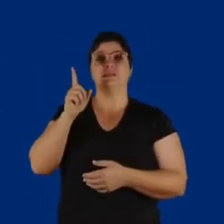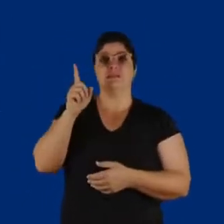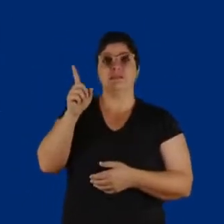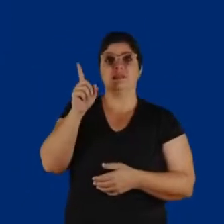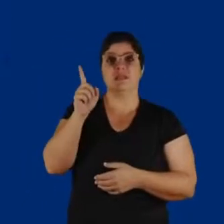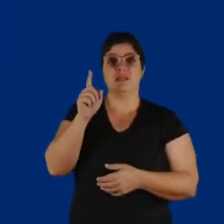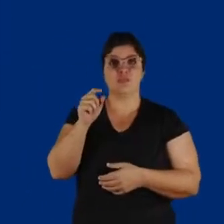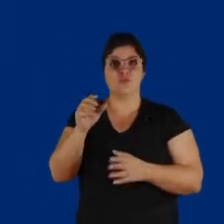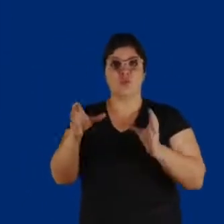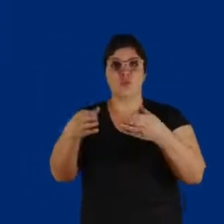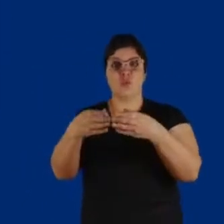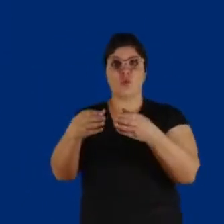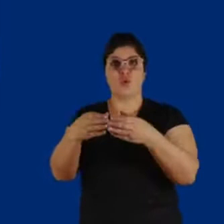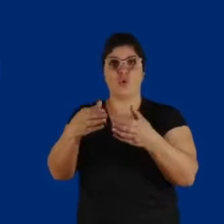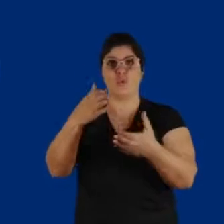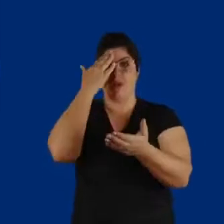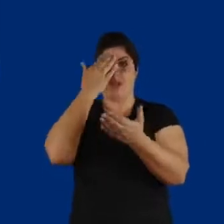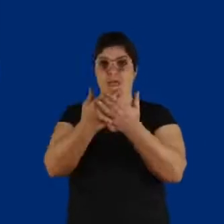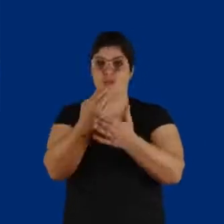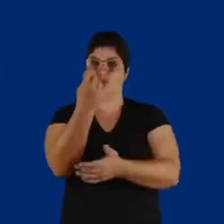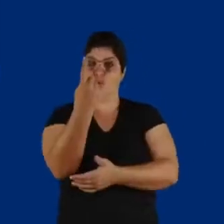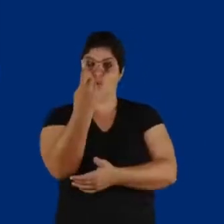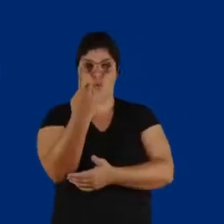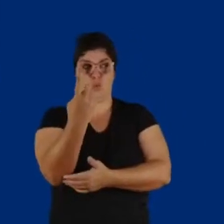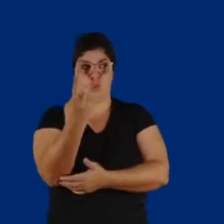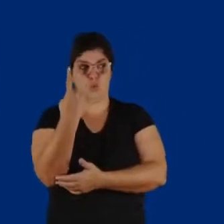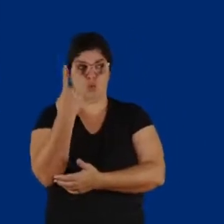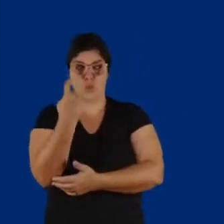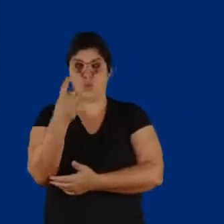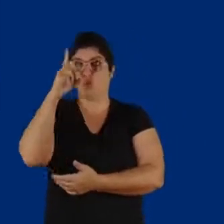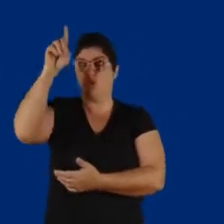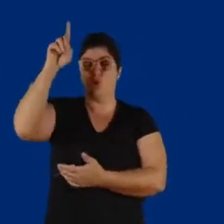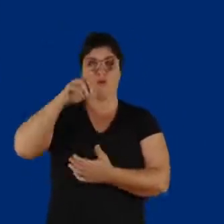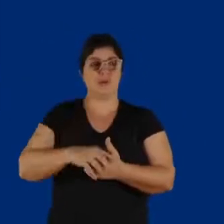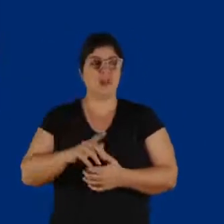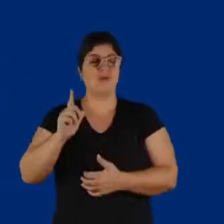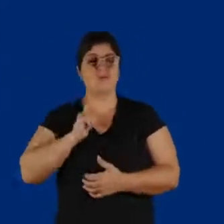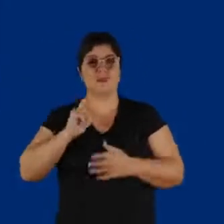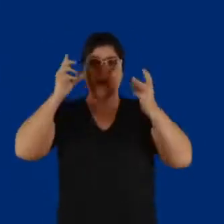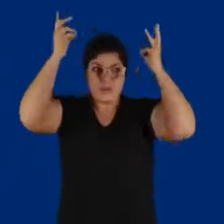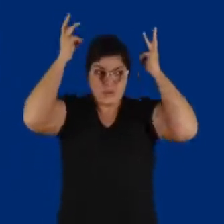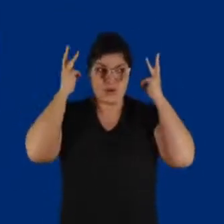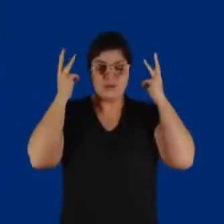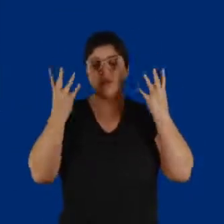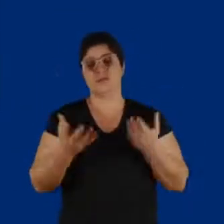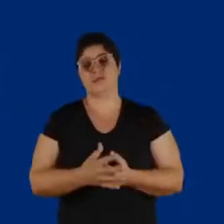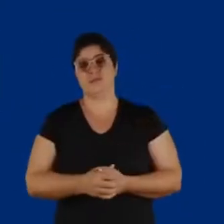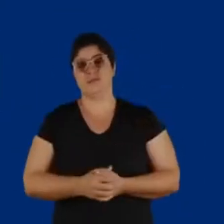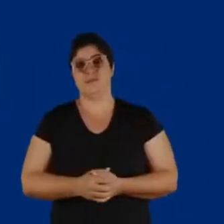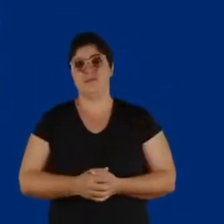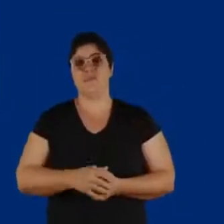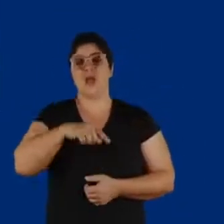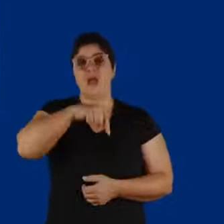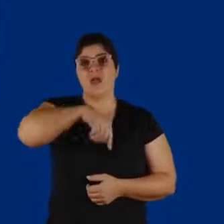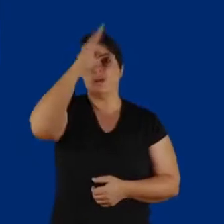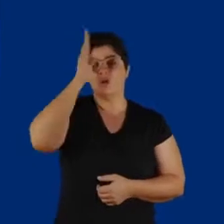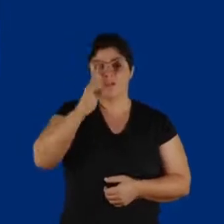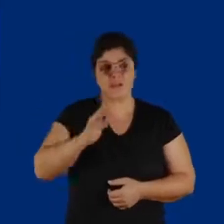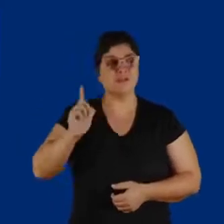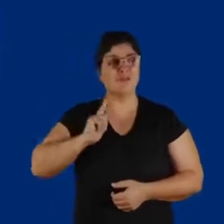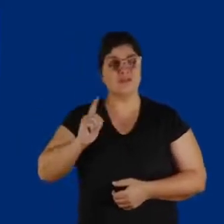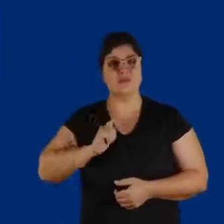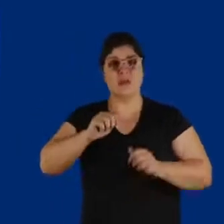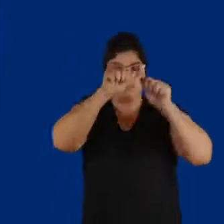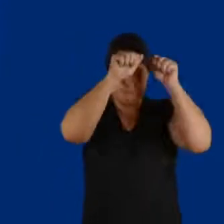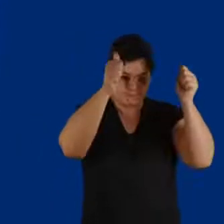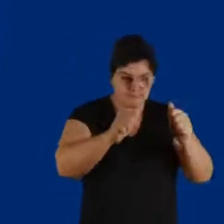né? Moisés e o monoteísmo tem muito. Mas, com certeza, no Brasil, tem também os deuses africanos, tem